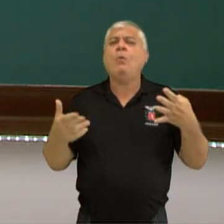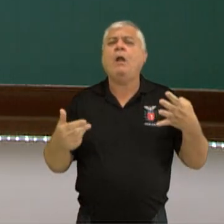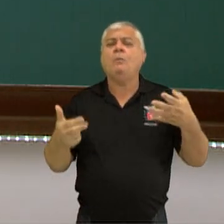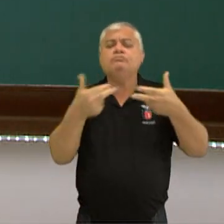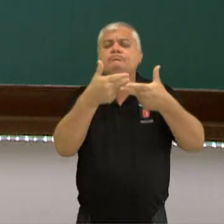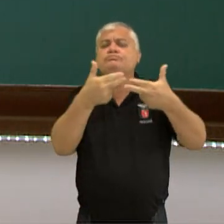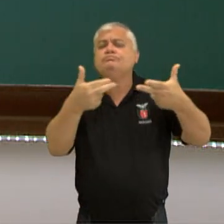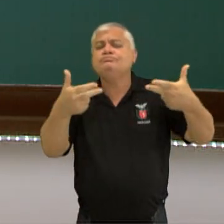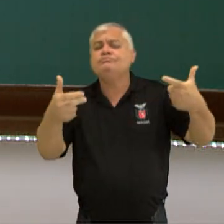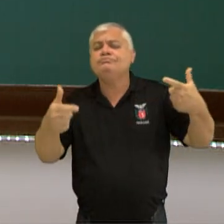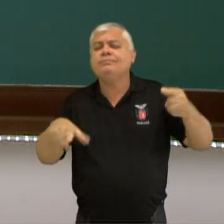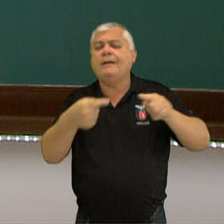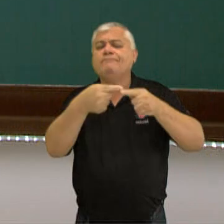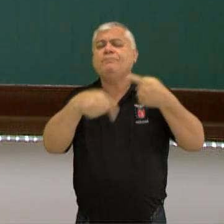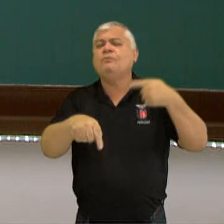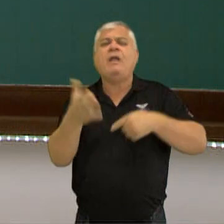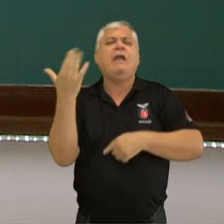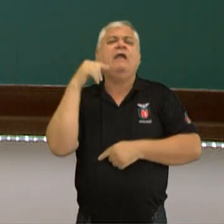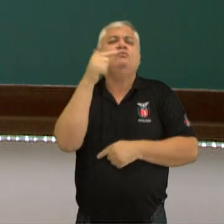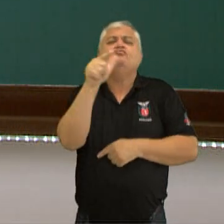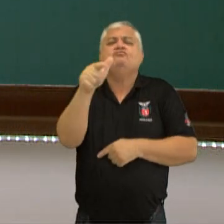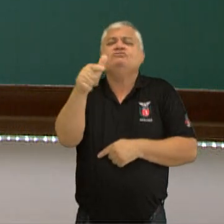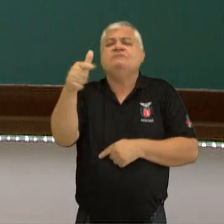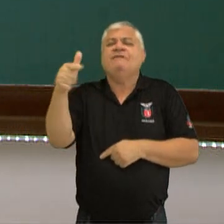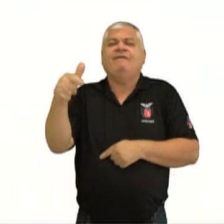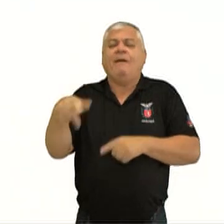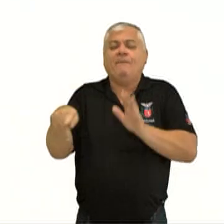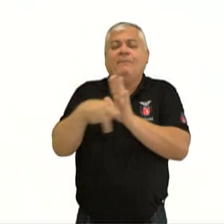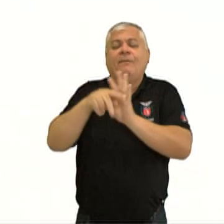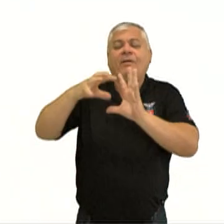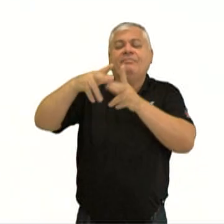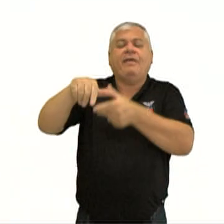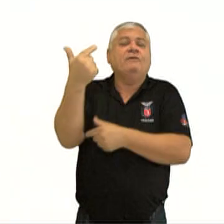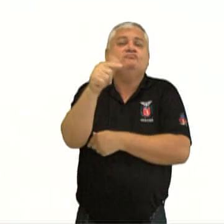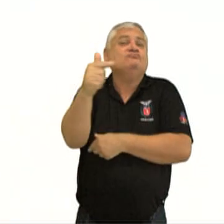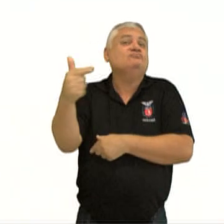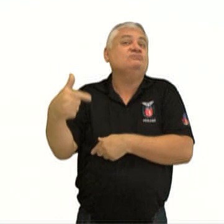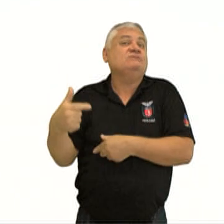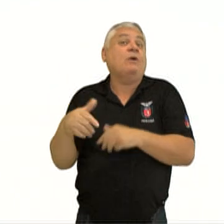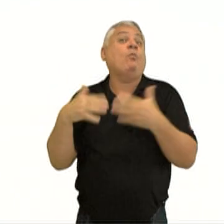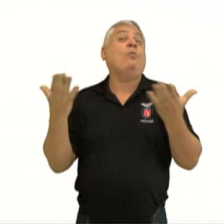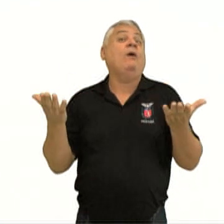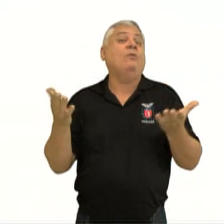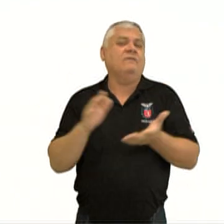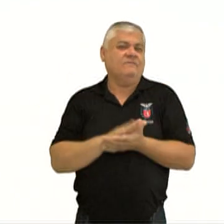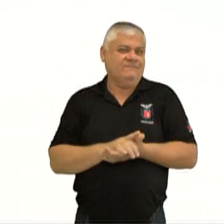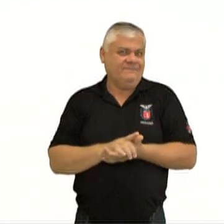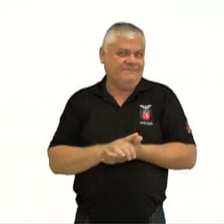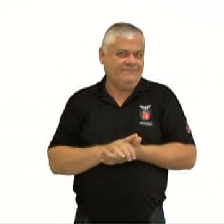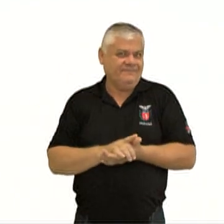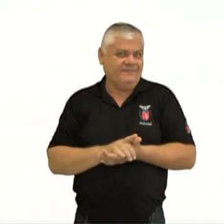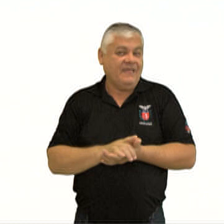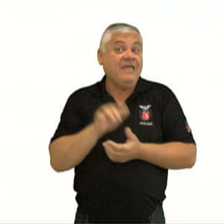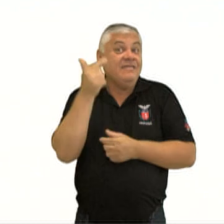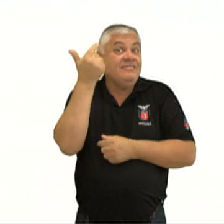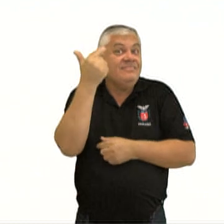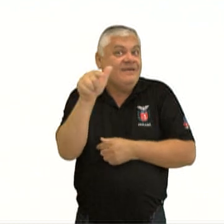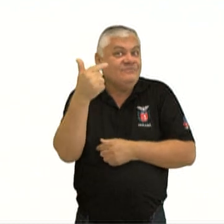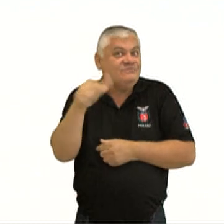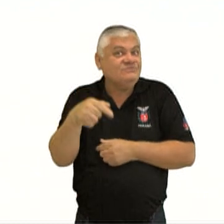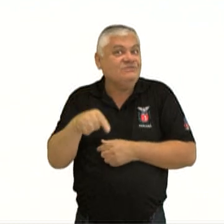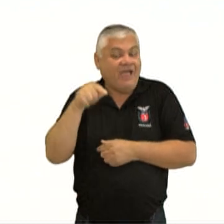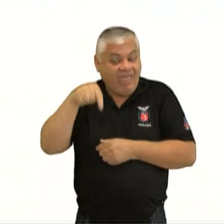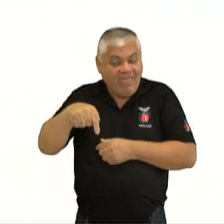abaixo não fazia parte da composição da atmosfera primitiva? Então, eu estou falando do